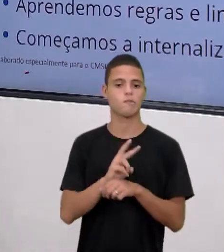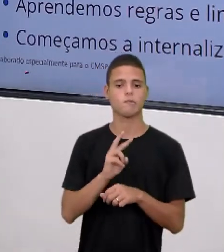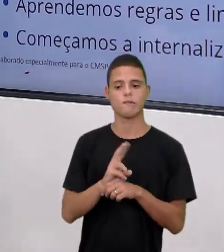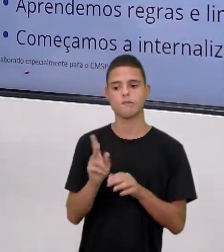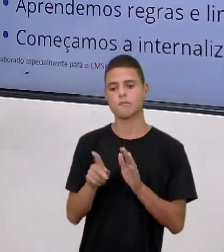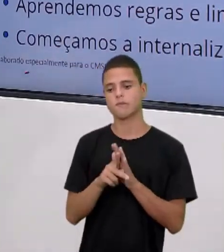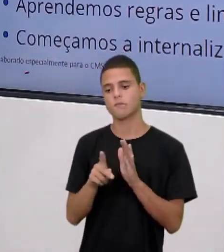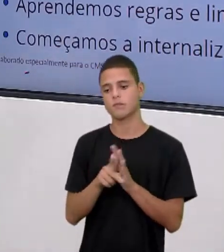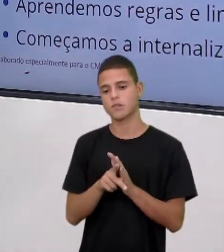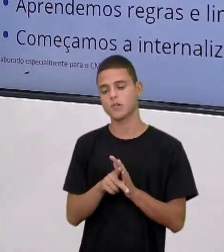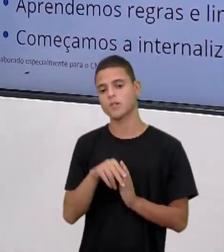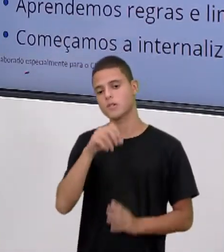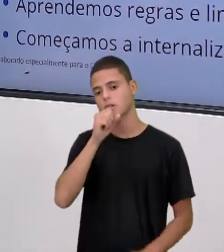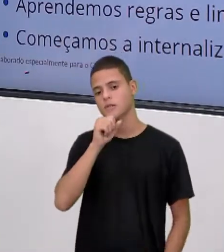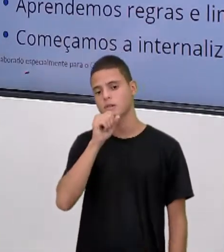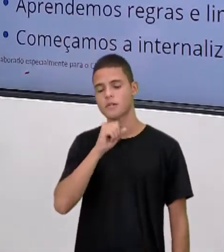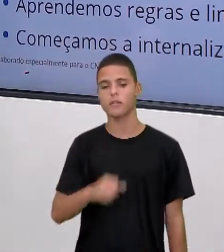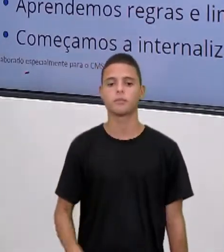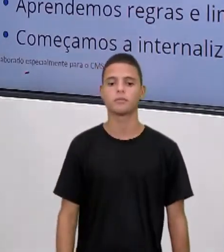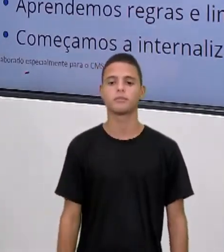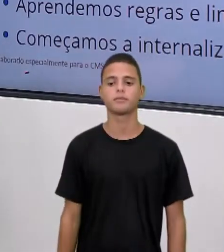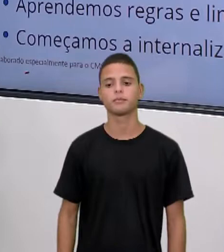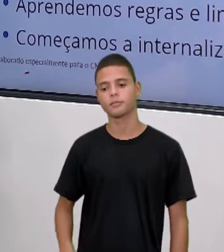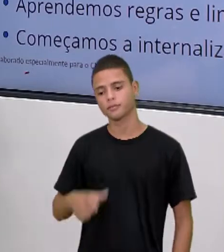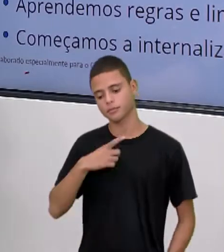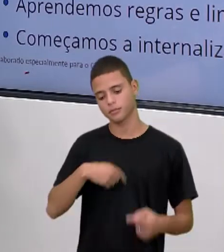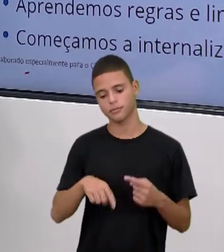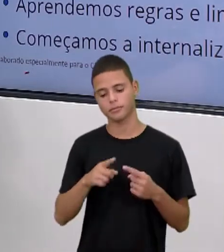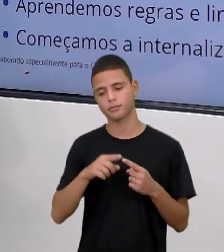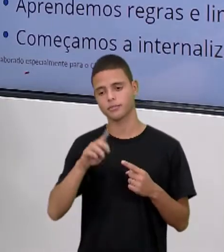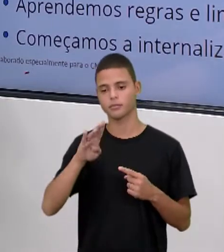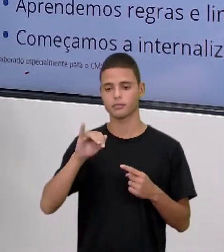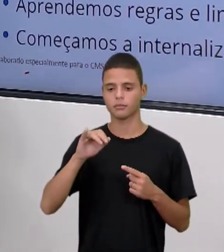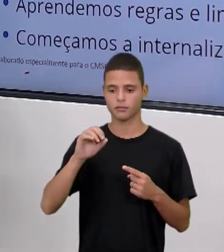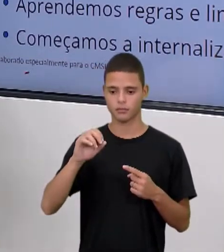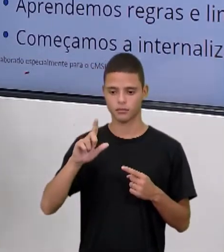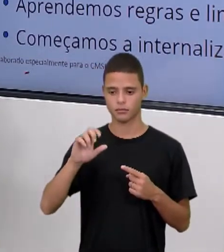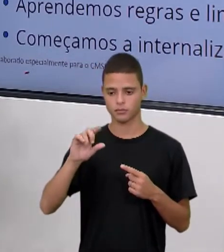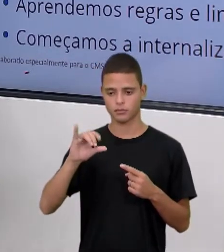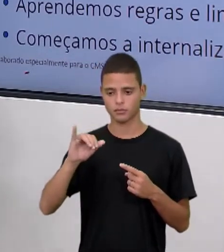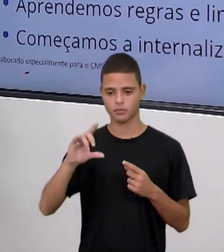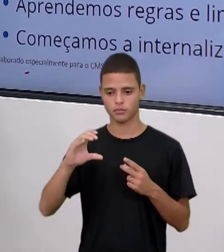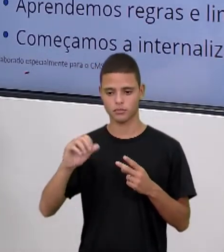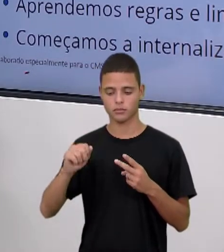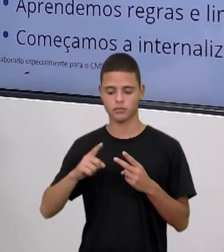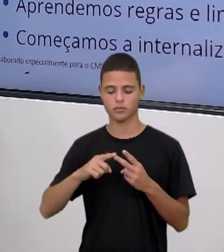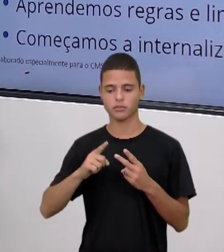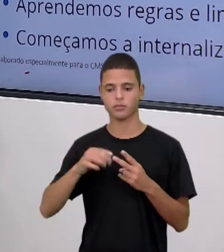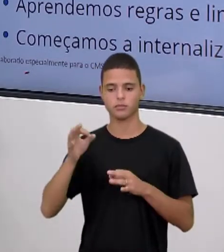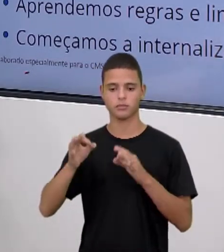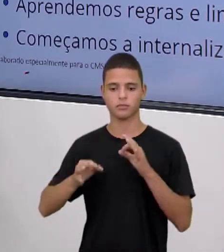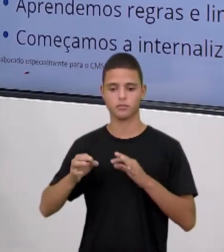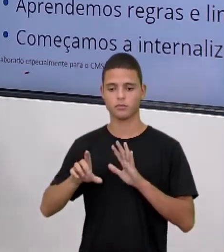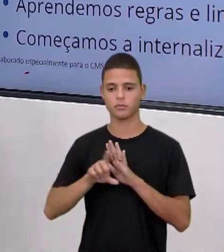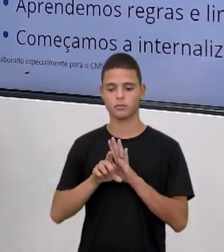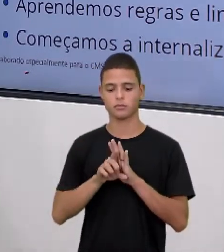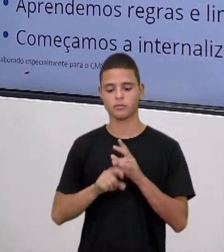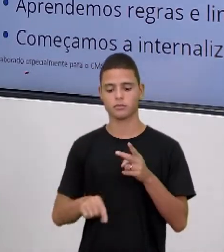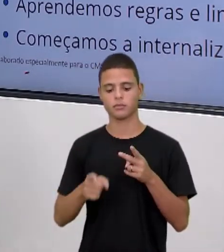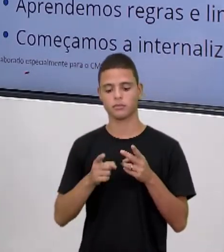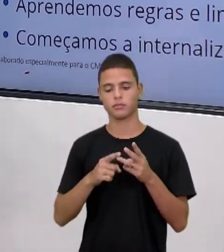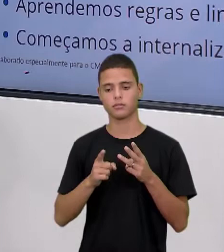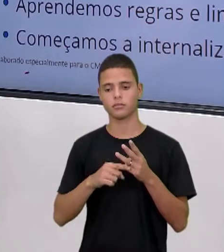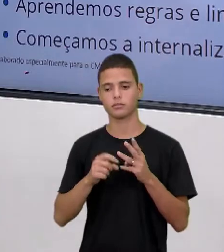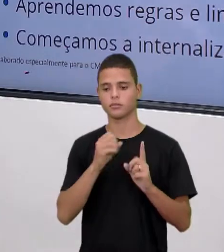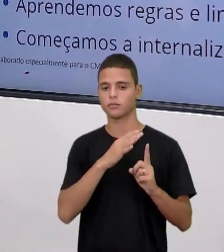Idoso. Então, tem o aspecto biológico, o aspecto legal, né, judiciário, e você tem um aspecto